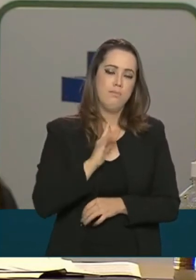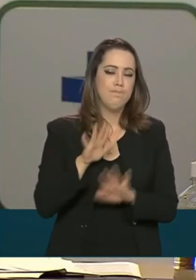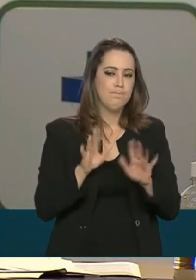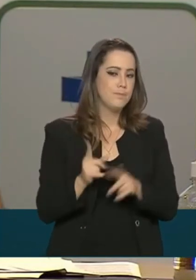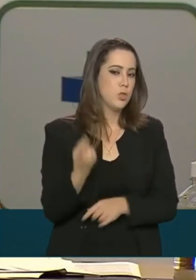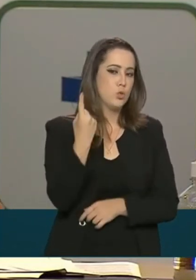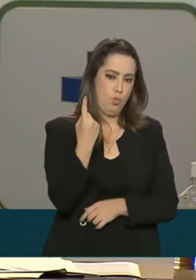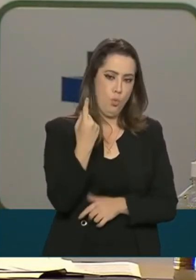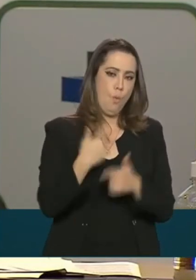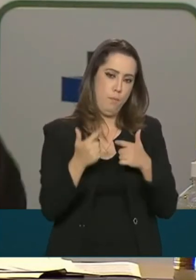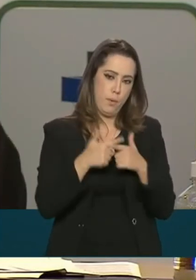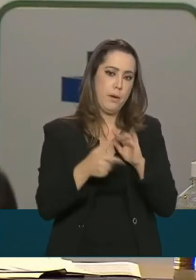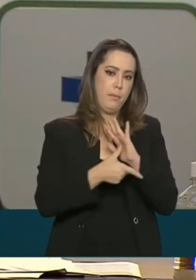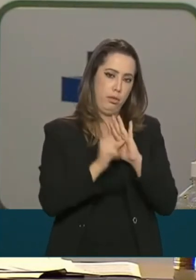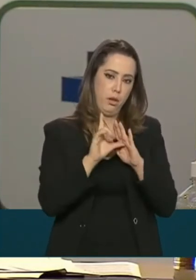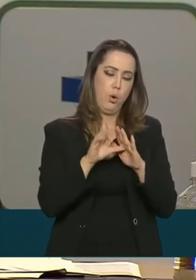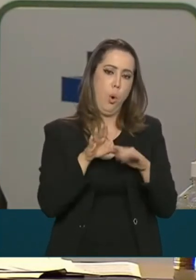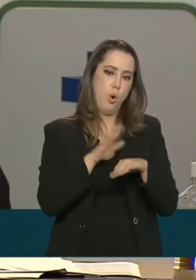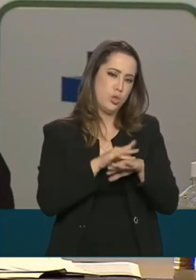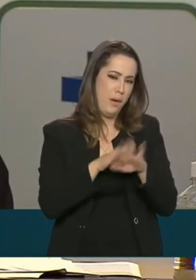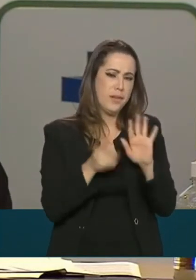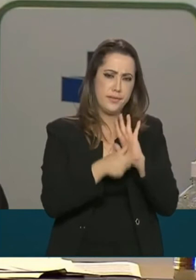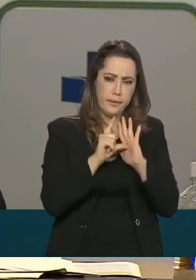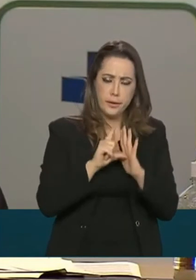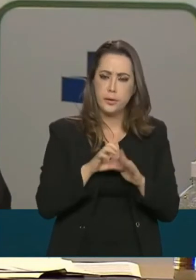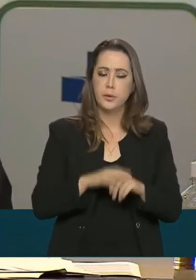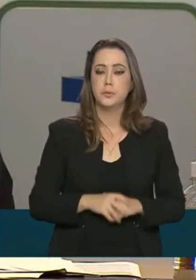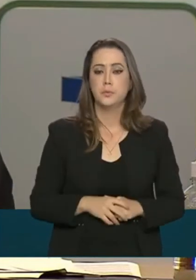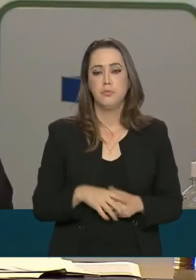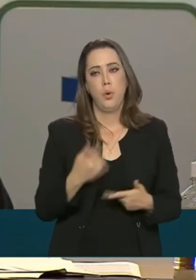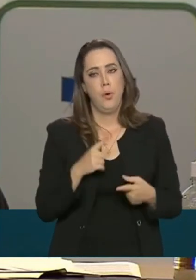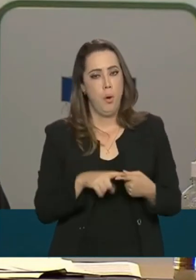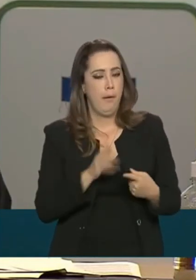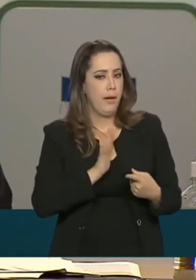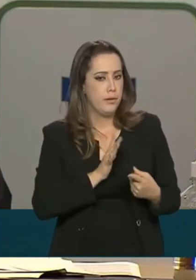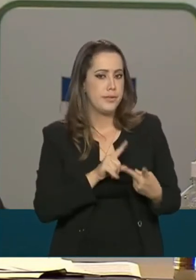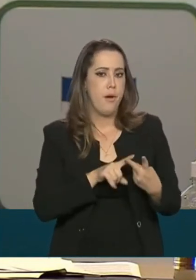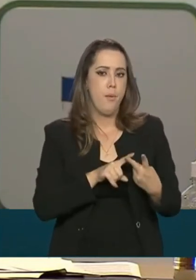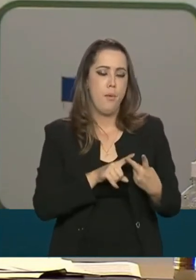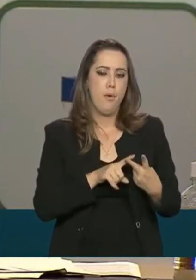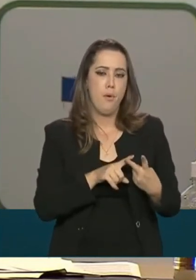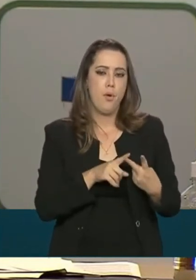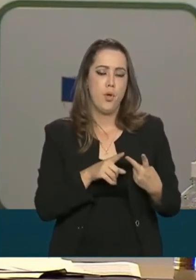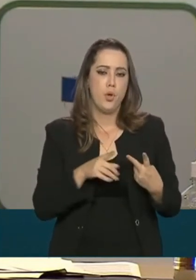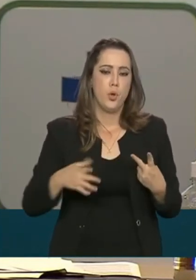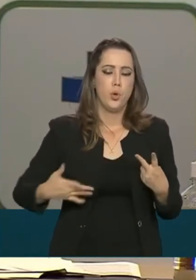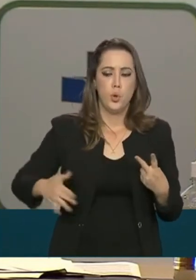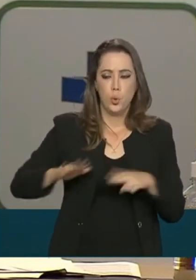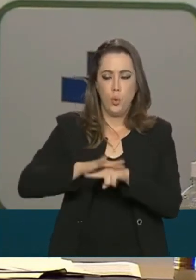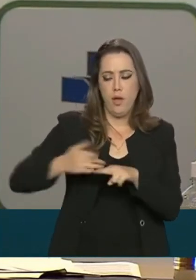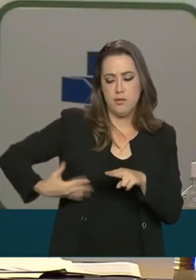menos um desses fatores de riscos que estão listados, né? A cardiopatia, a diabetes, a doença renal, a